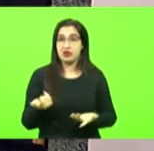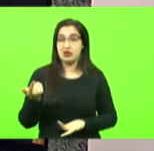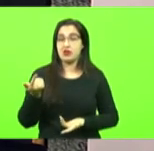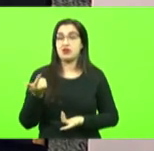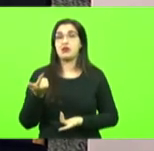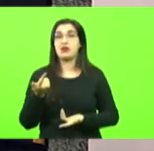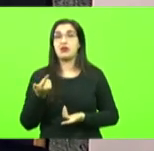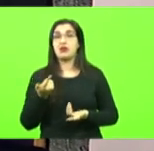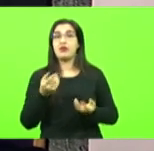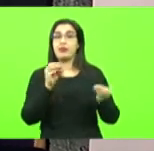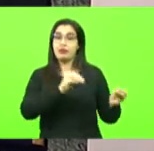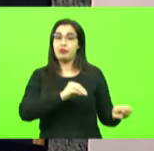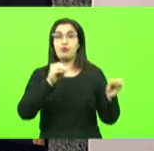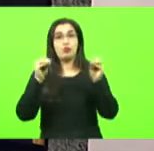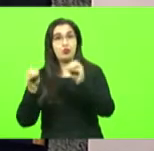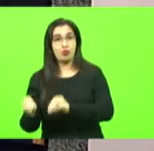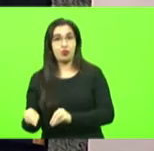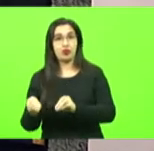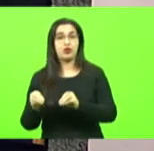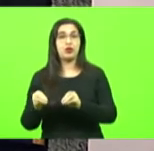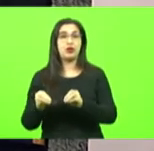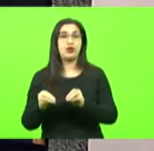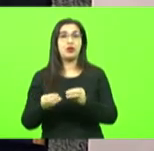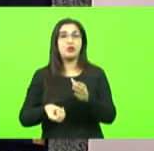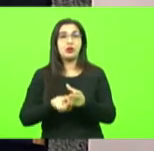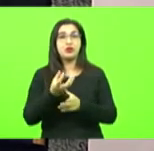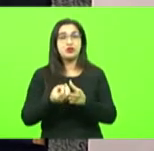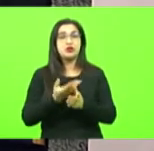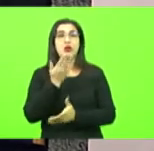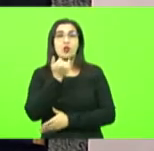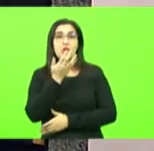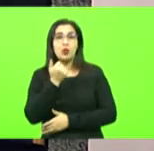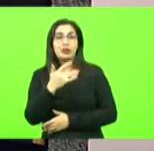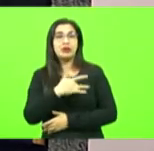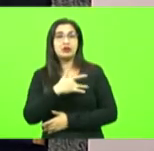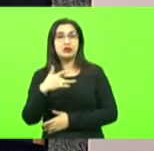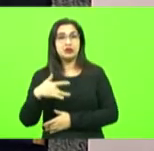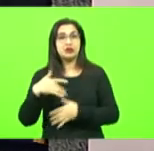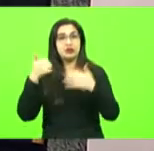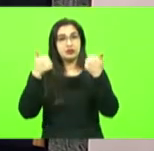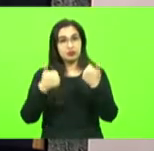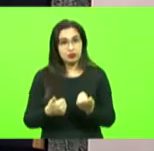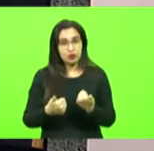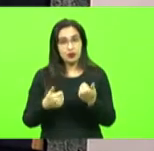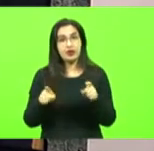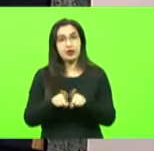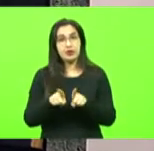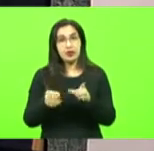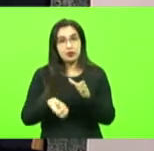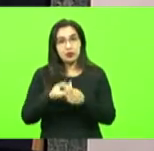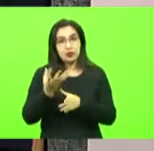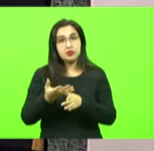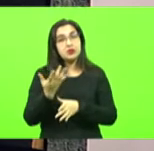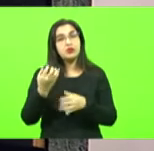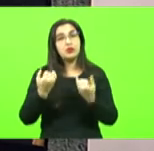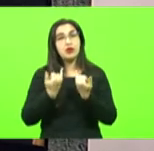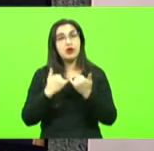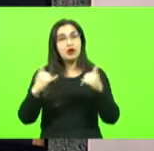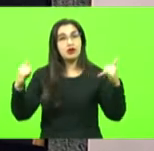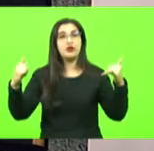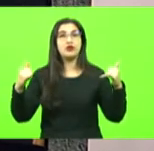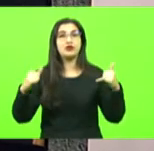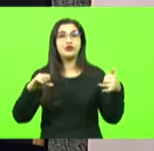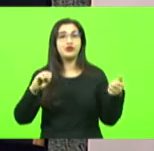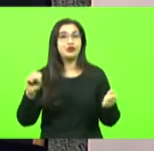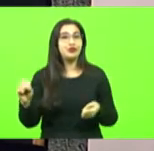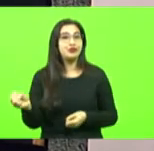coletivos, programas para a produção de alimentos saudáveis e produção de energia alternativa. A prática dos